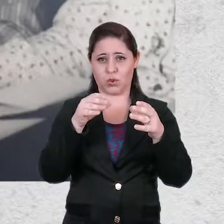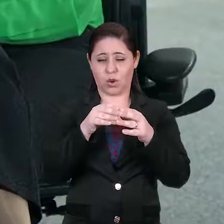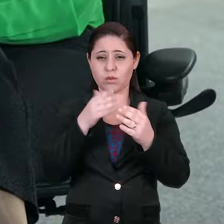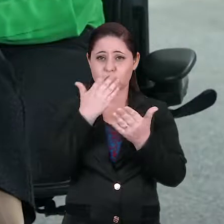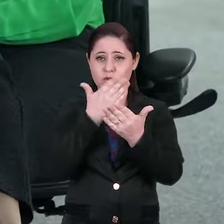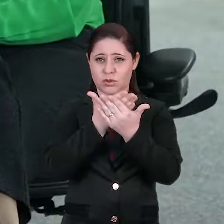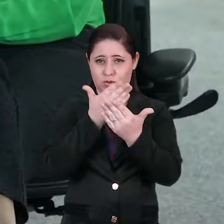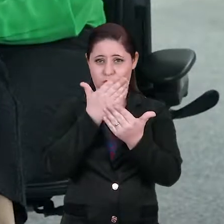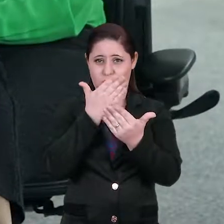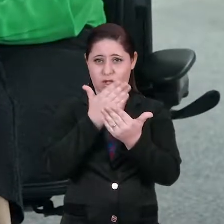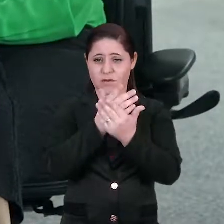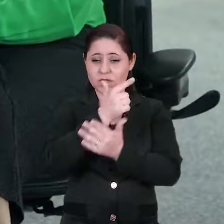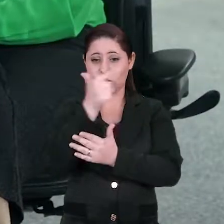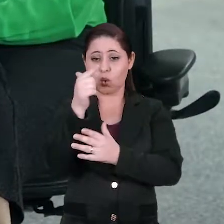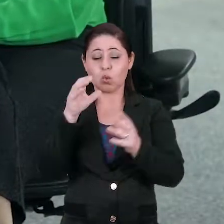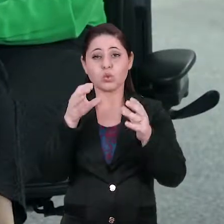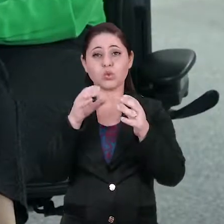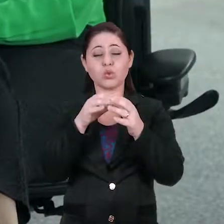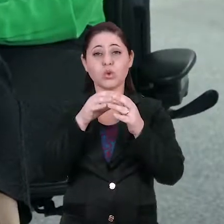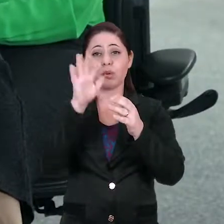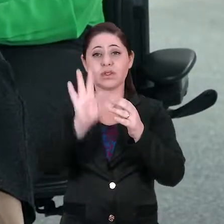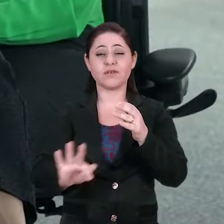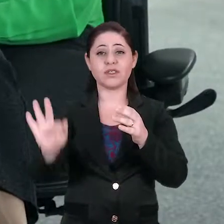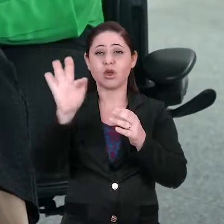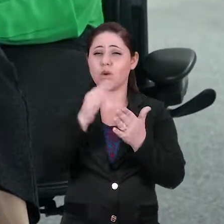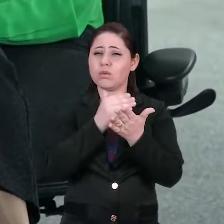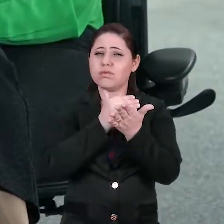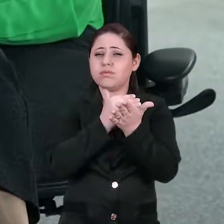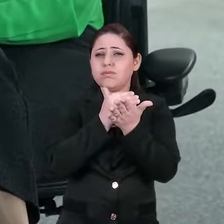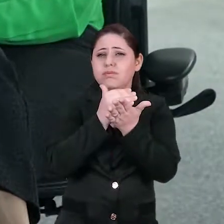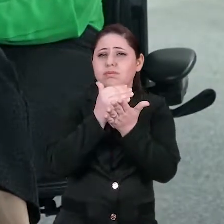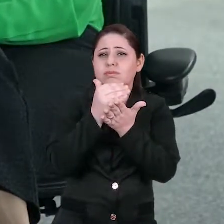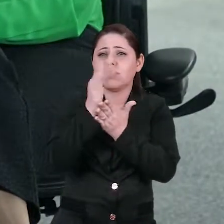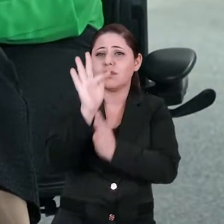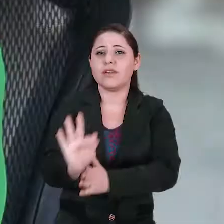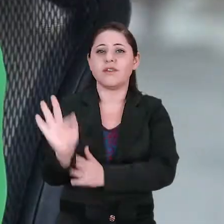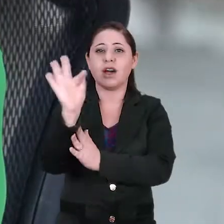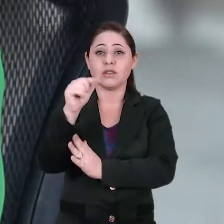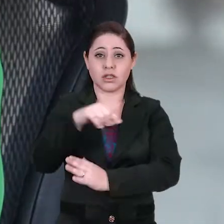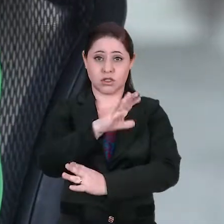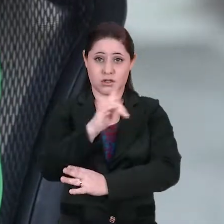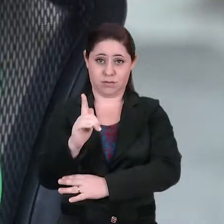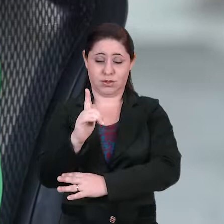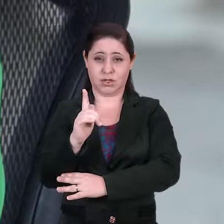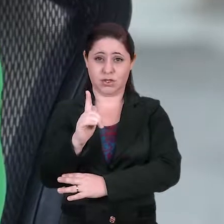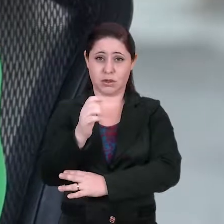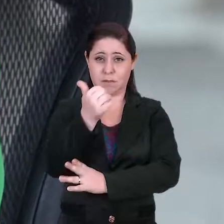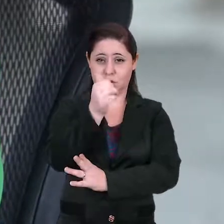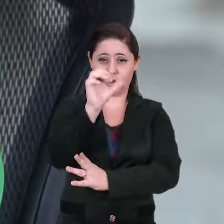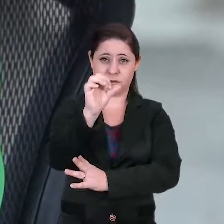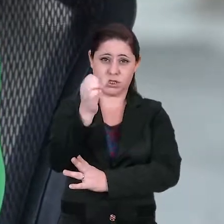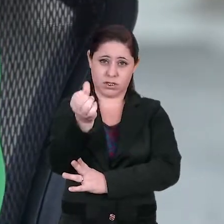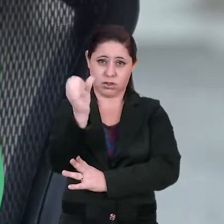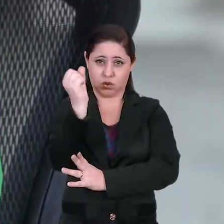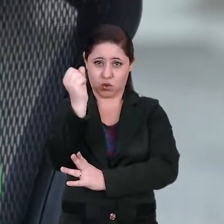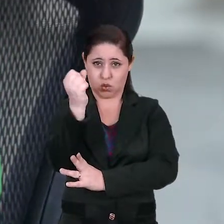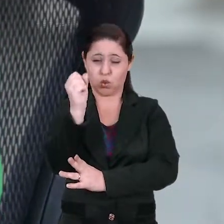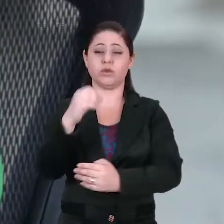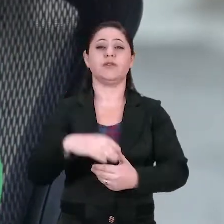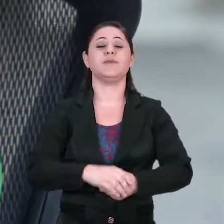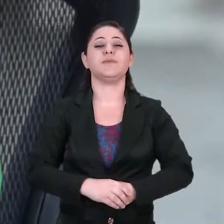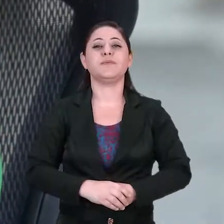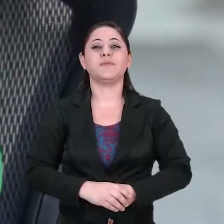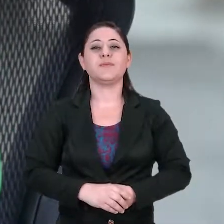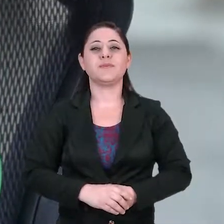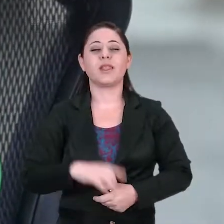que estudava, era a segunda turma da faculdade, quer dizer, nós estávamos começando a faculdade aqui, e em